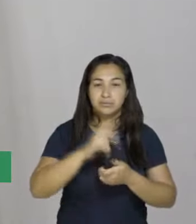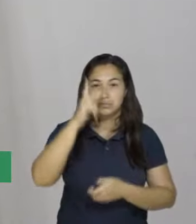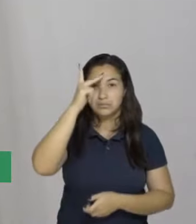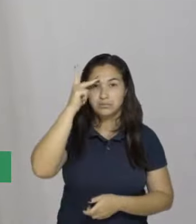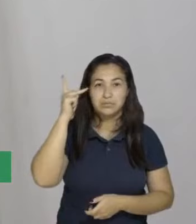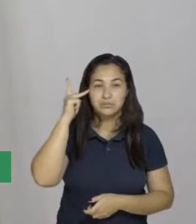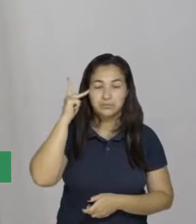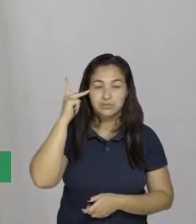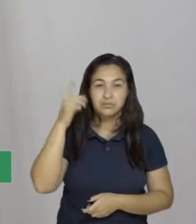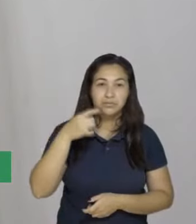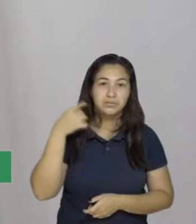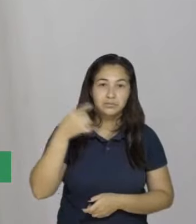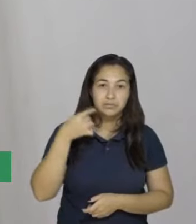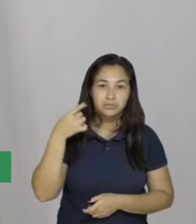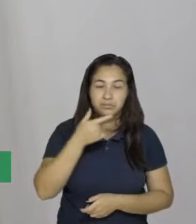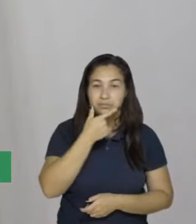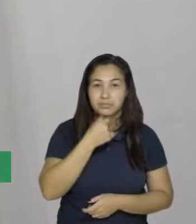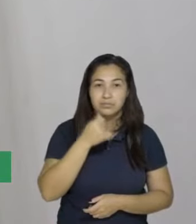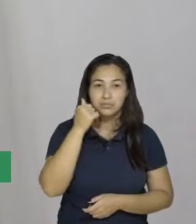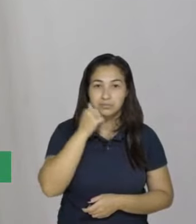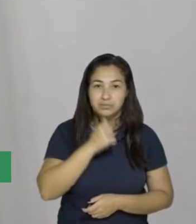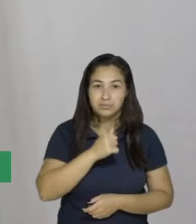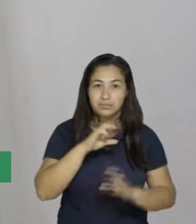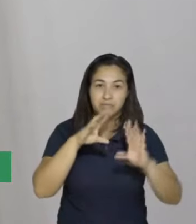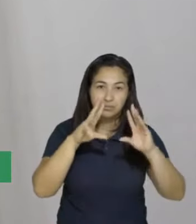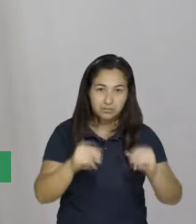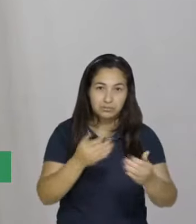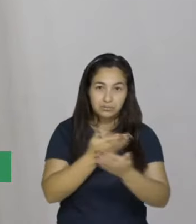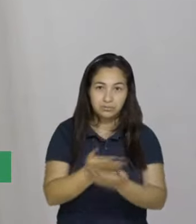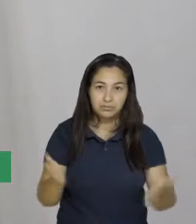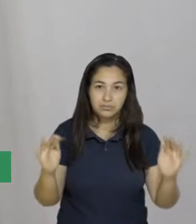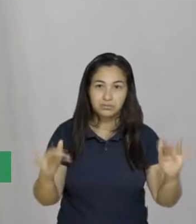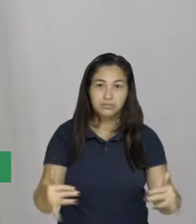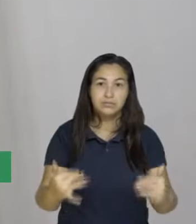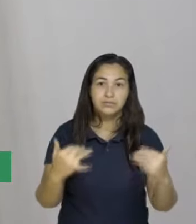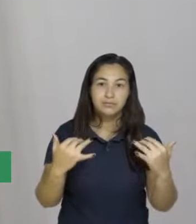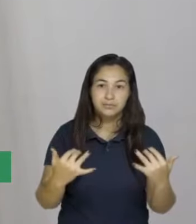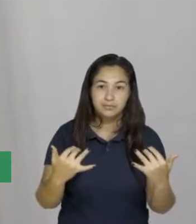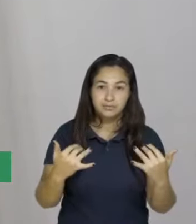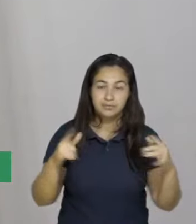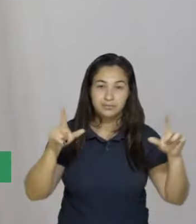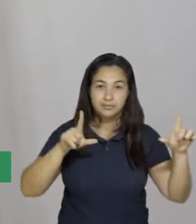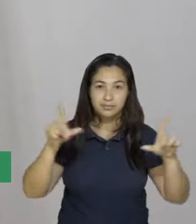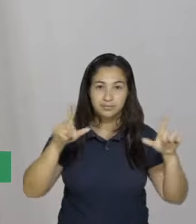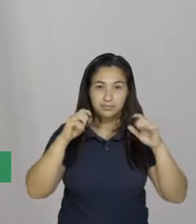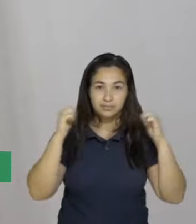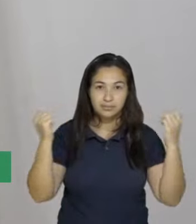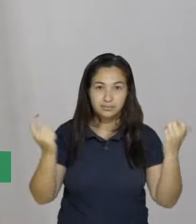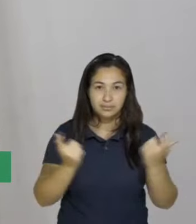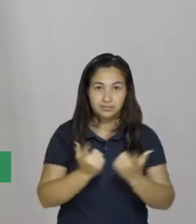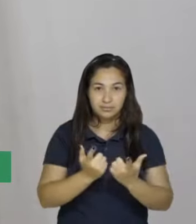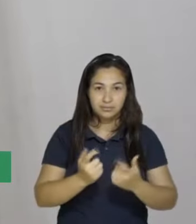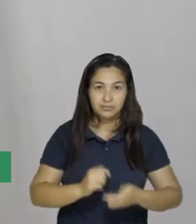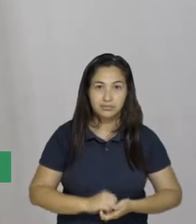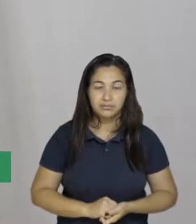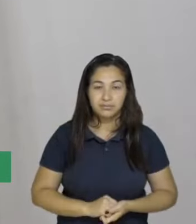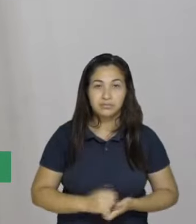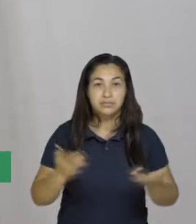senhores deputados, senhoras deputadas, todos que nos acompanham pela TV Alesc. Hoje eu quero me dirigir